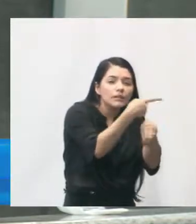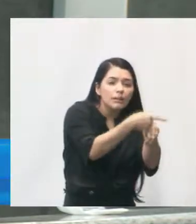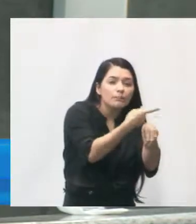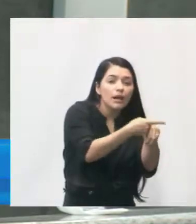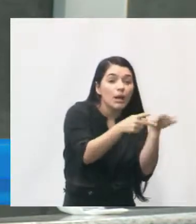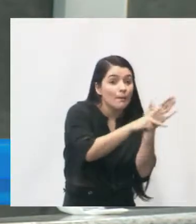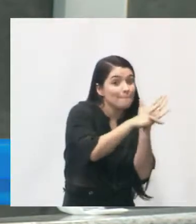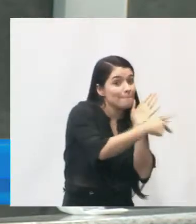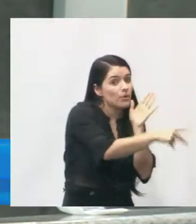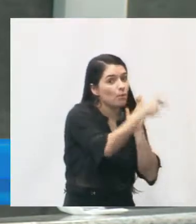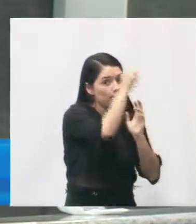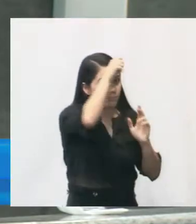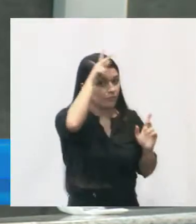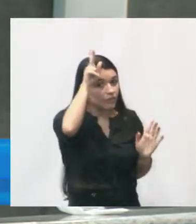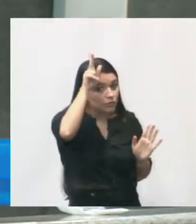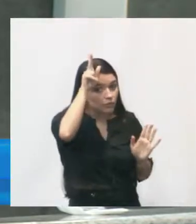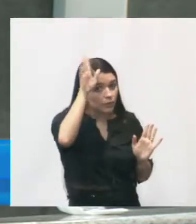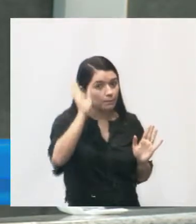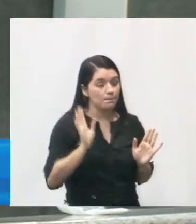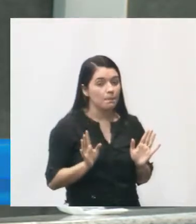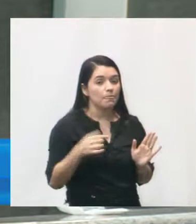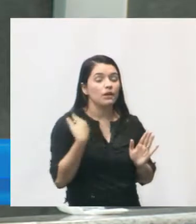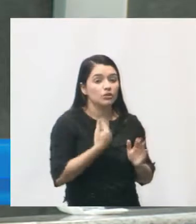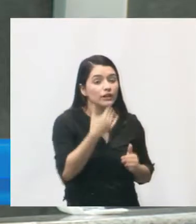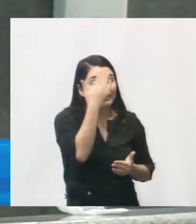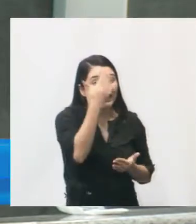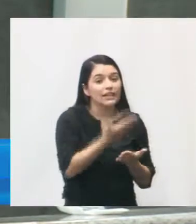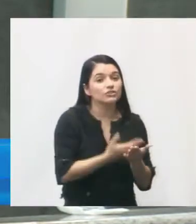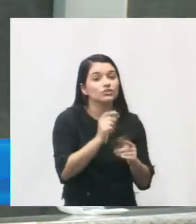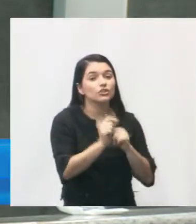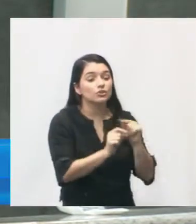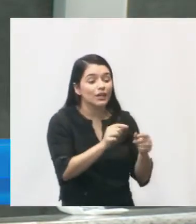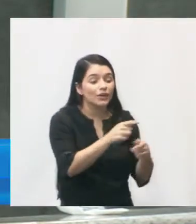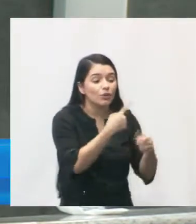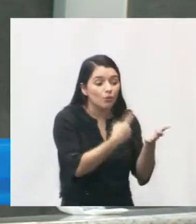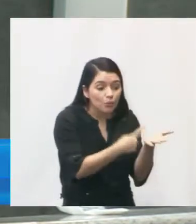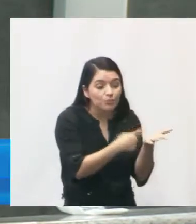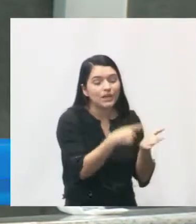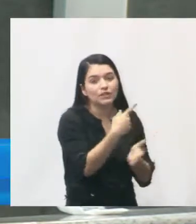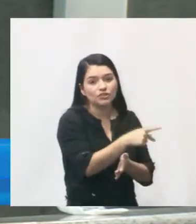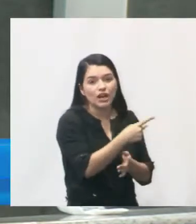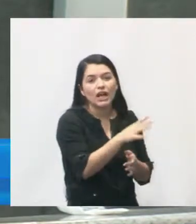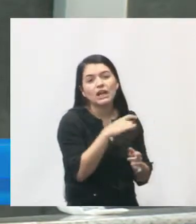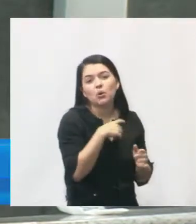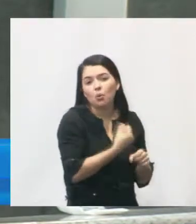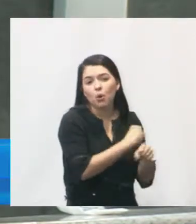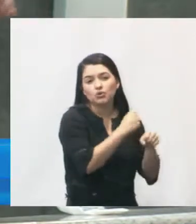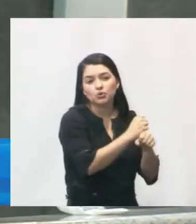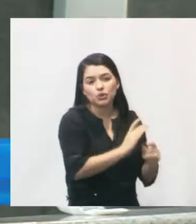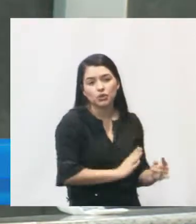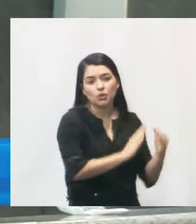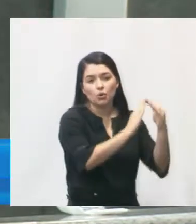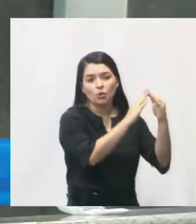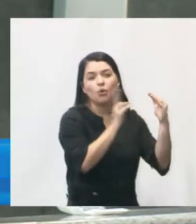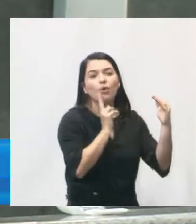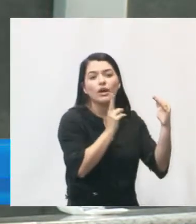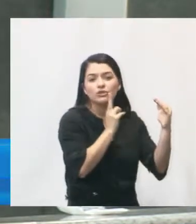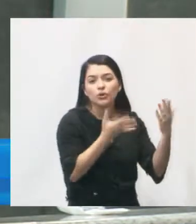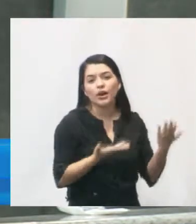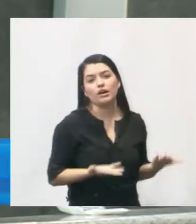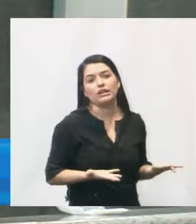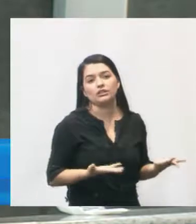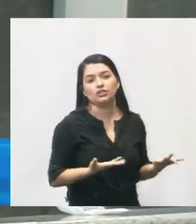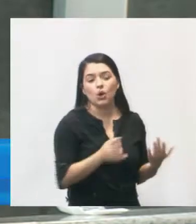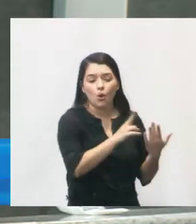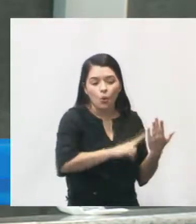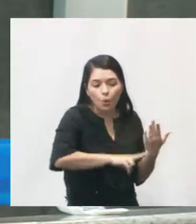Vitória. A gente acredita que é uma concessão ali naquela área, para um restaurante, para um uso, porque tem a pedra, então tem um